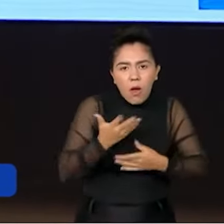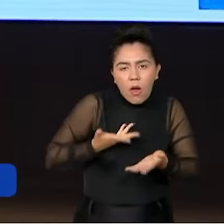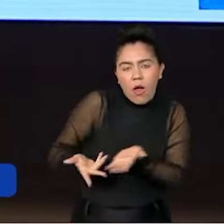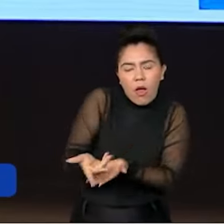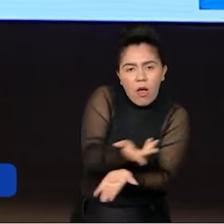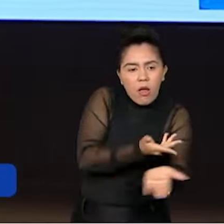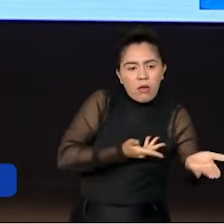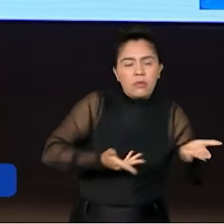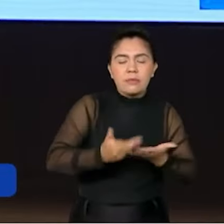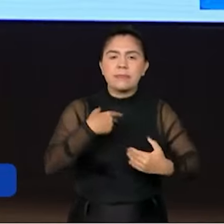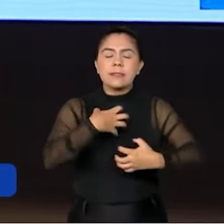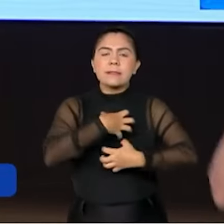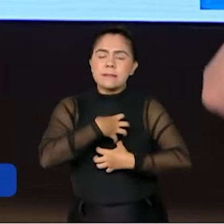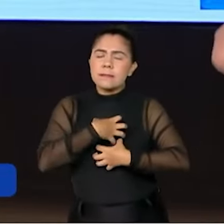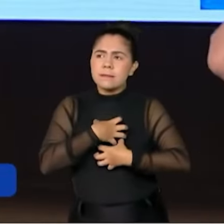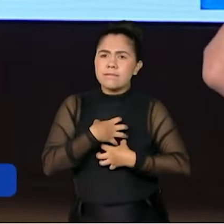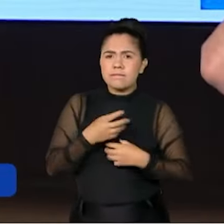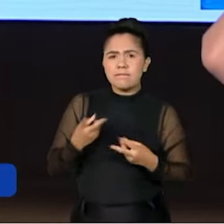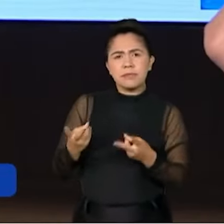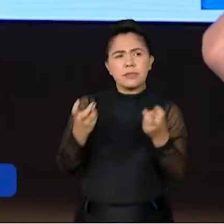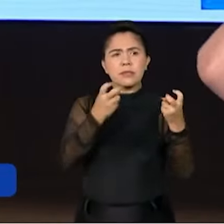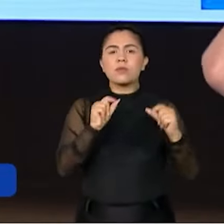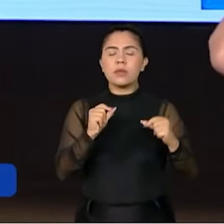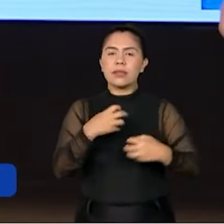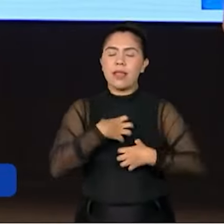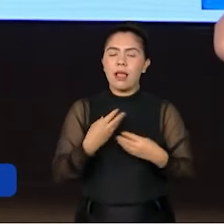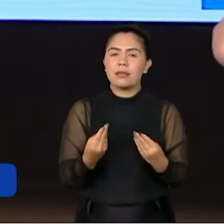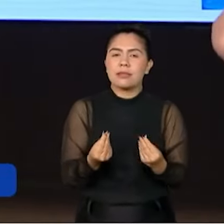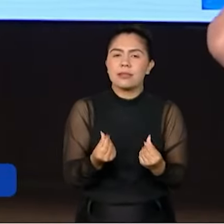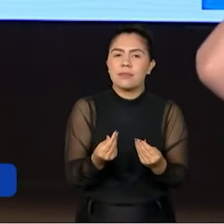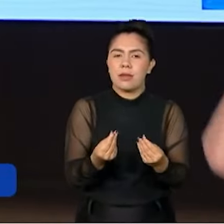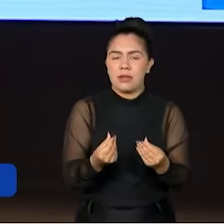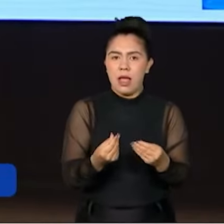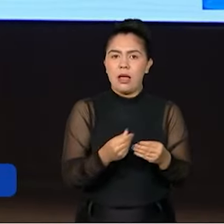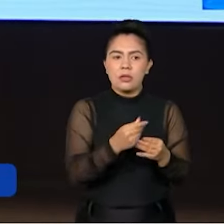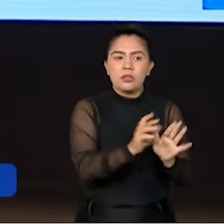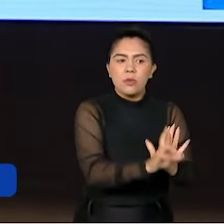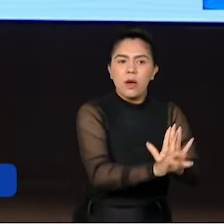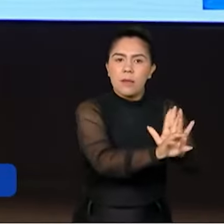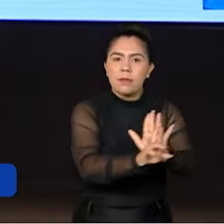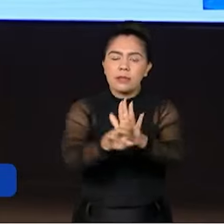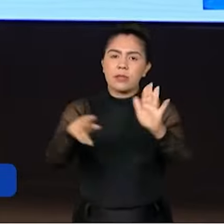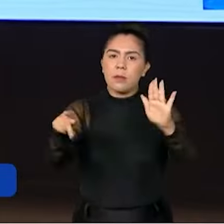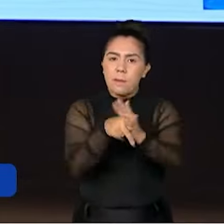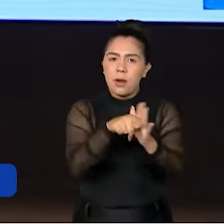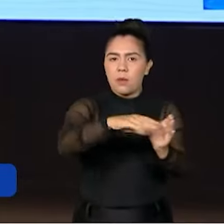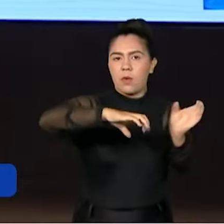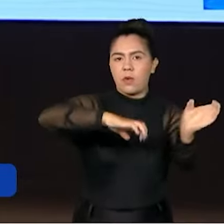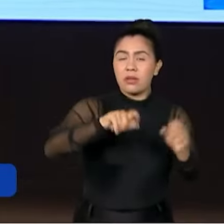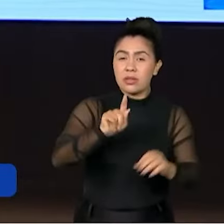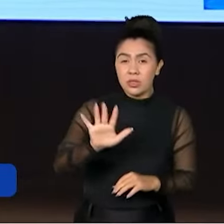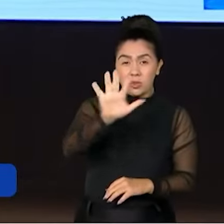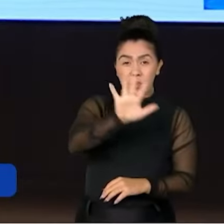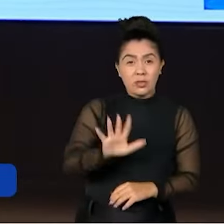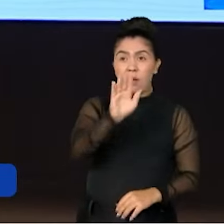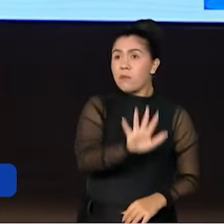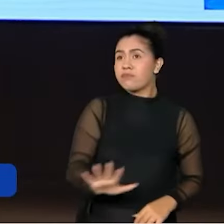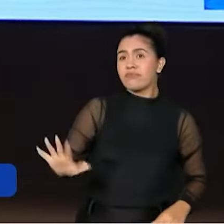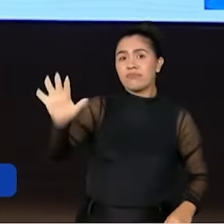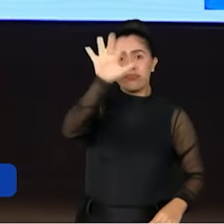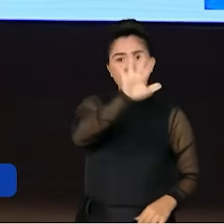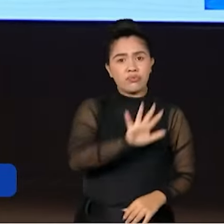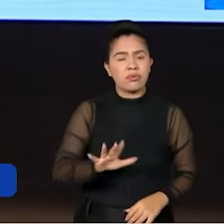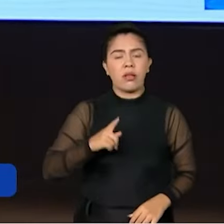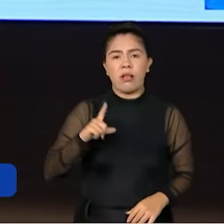uma sensibilidade muito grande de parte do Congresso para essa situação difícil que o Brasil está vivendo. Aí